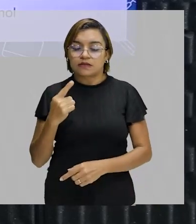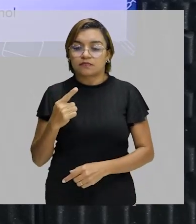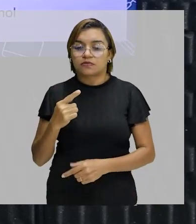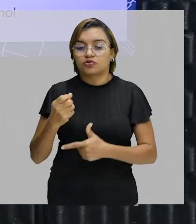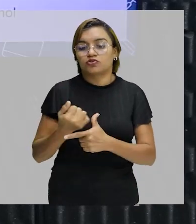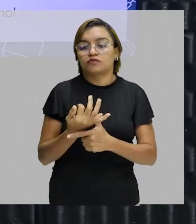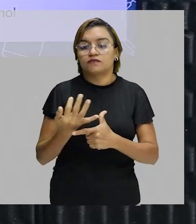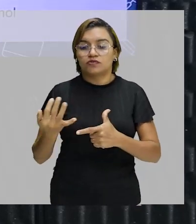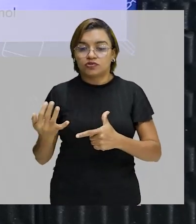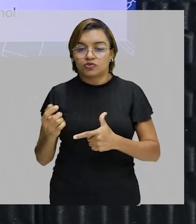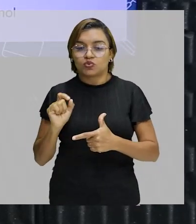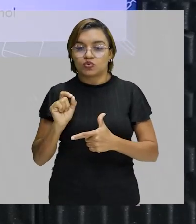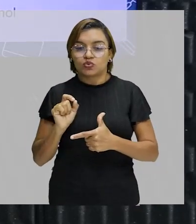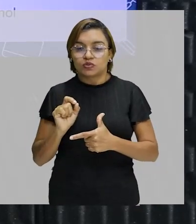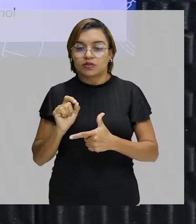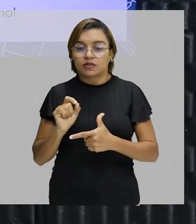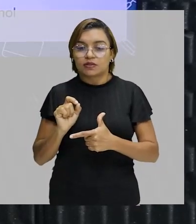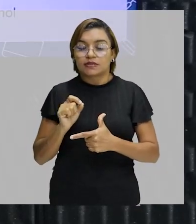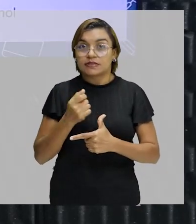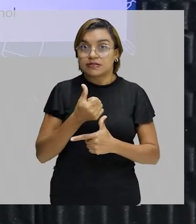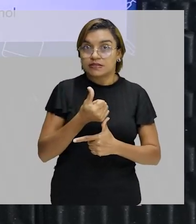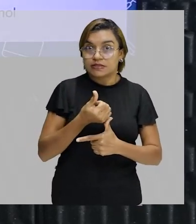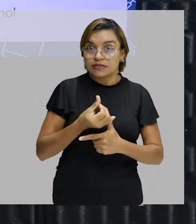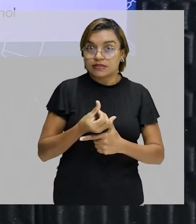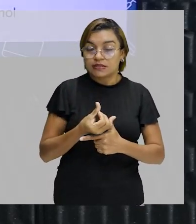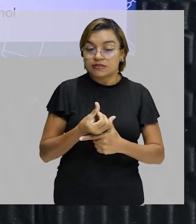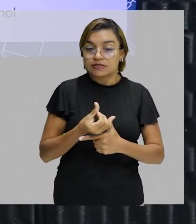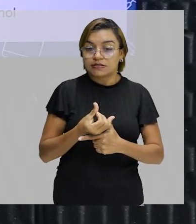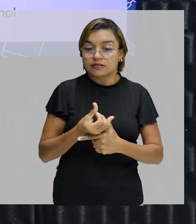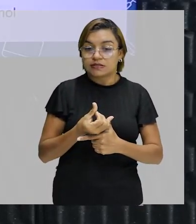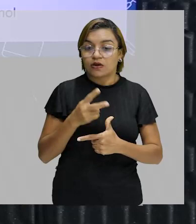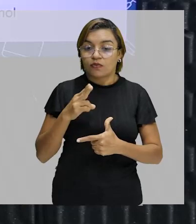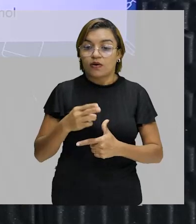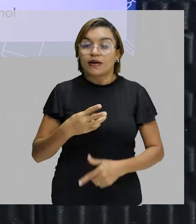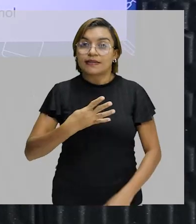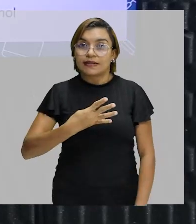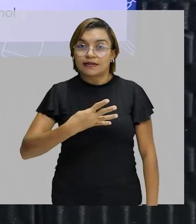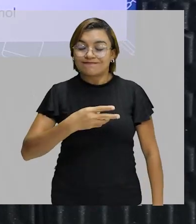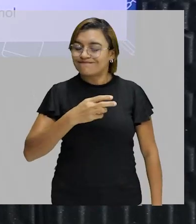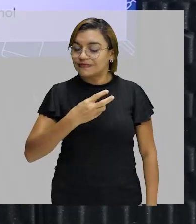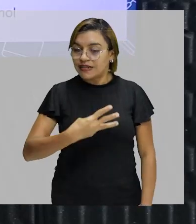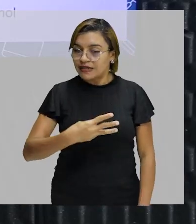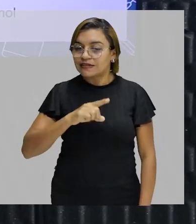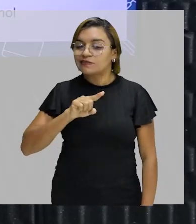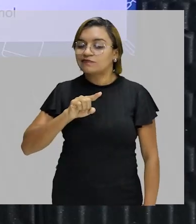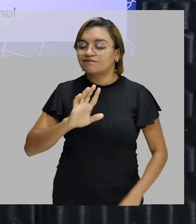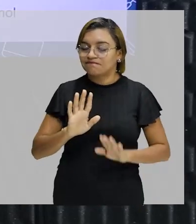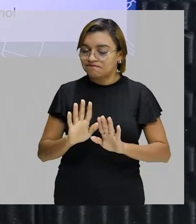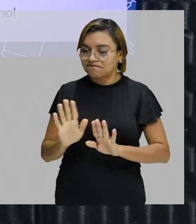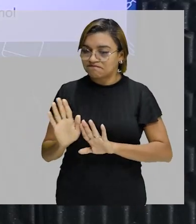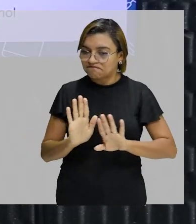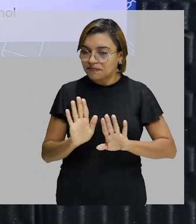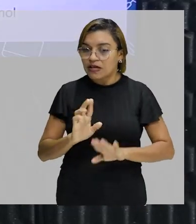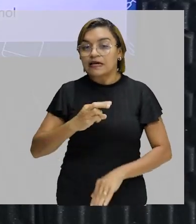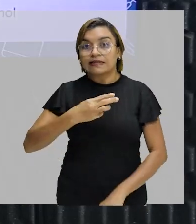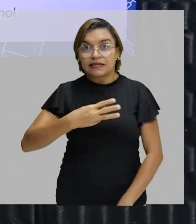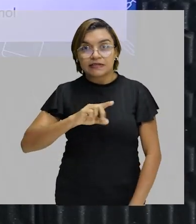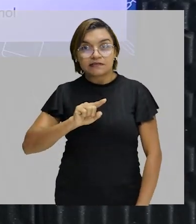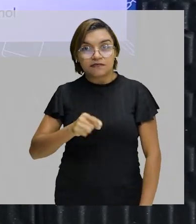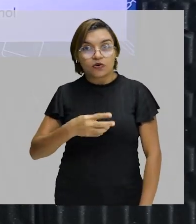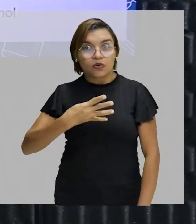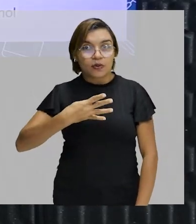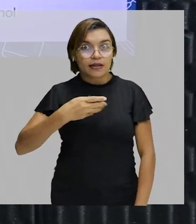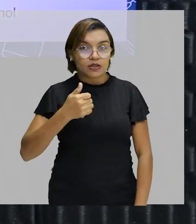dividido por sua massa atômica, 16, 3,41 mol. Então, nós temos agora,